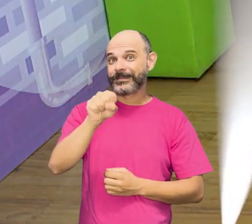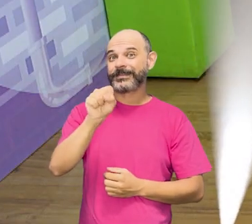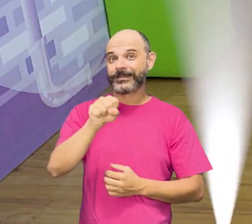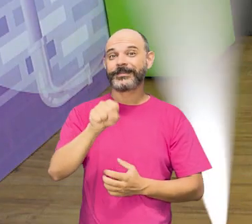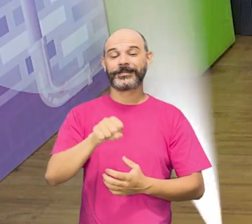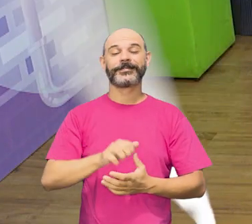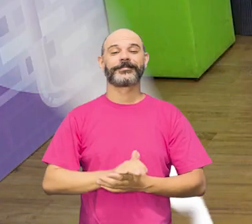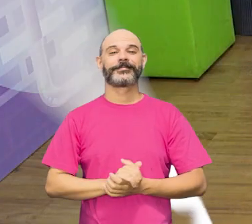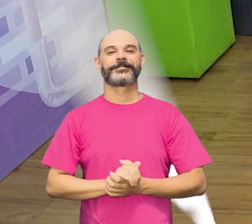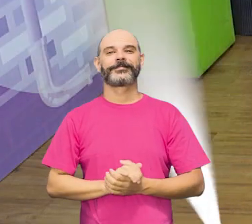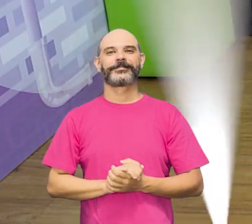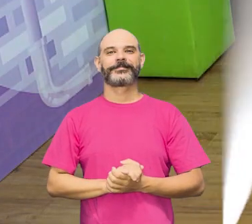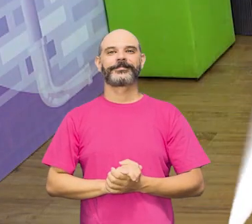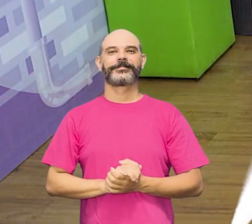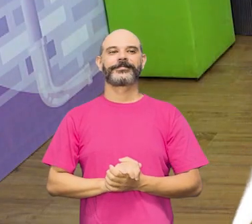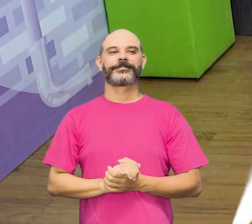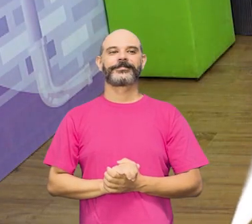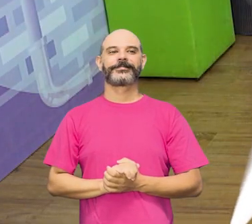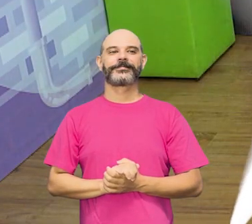Sim!